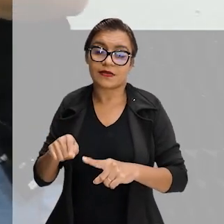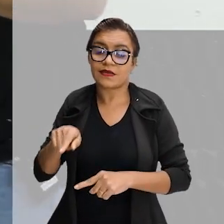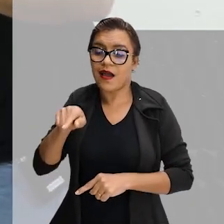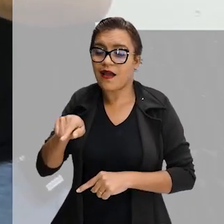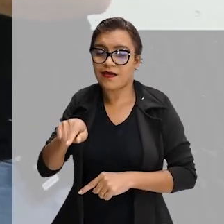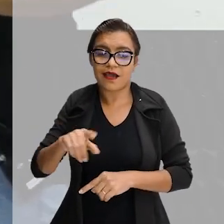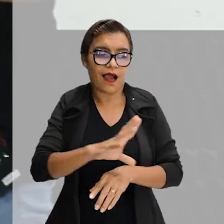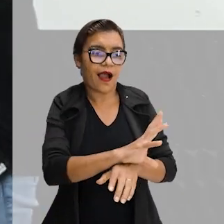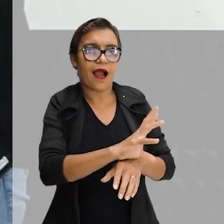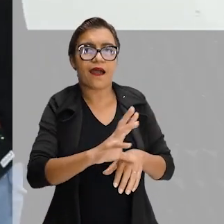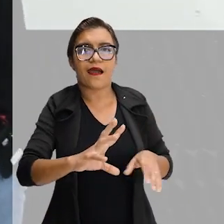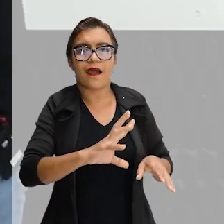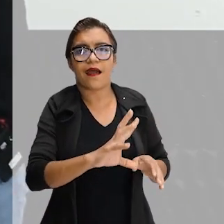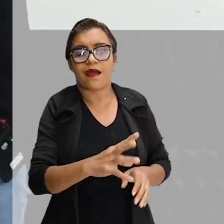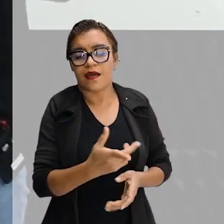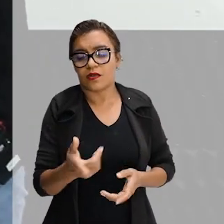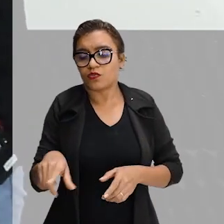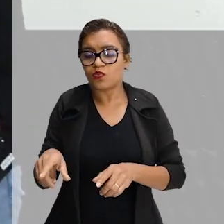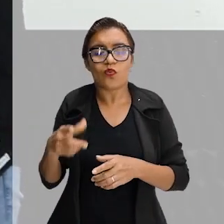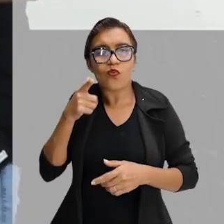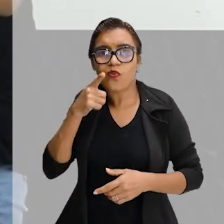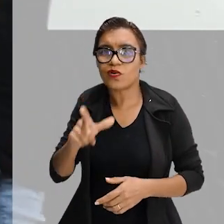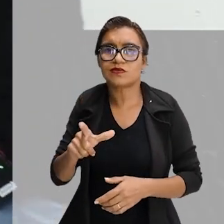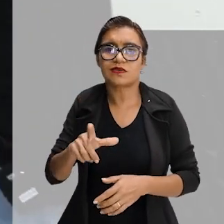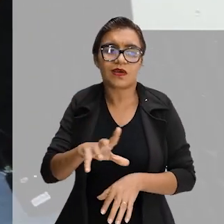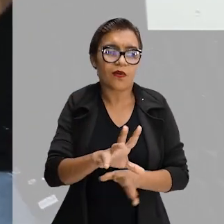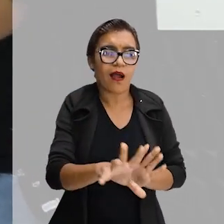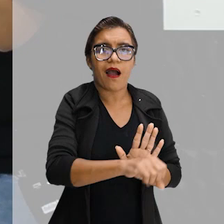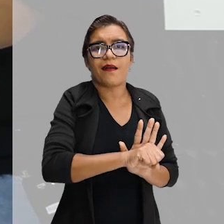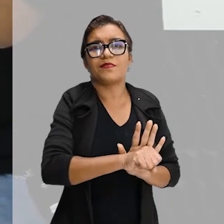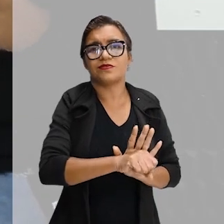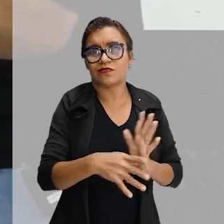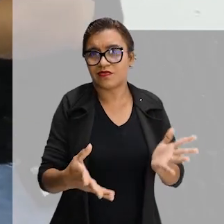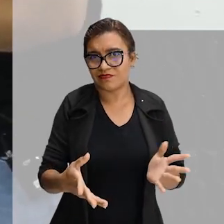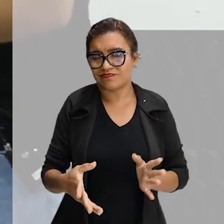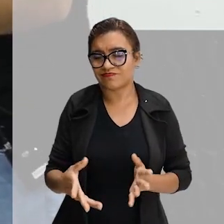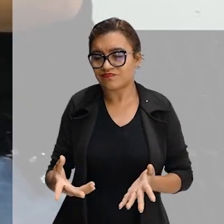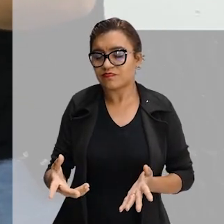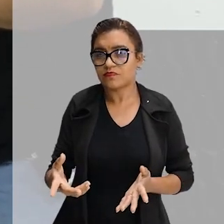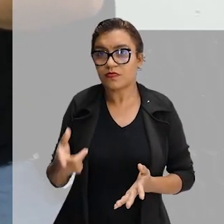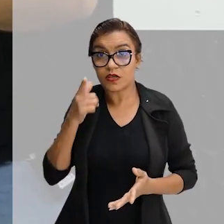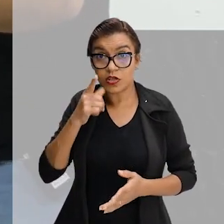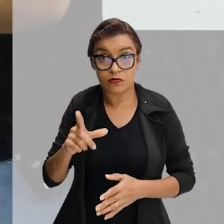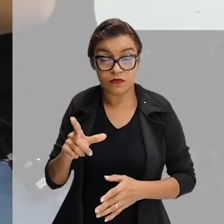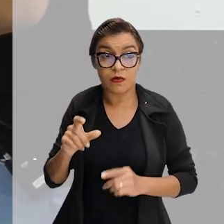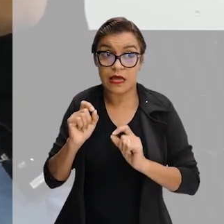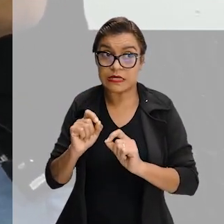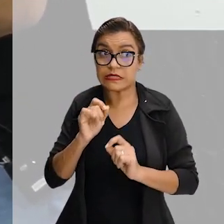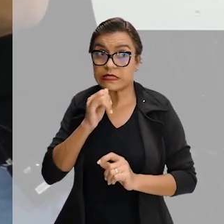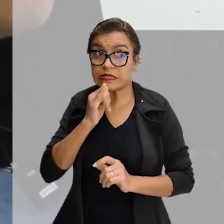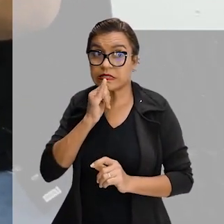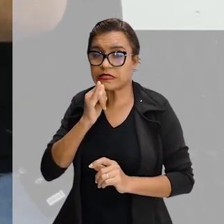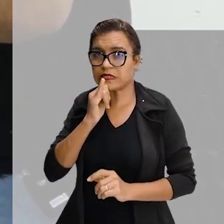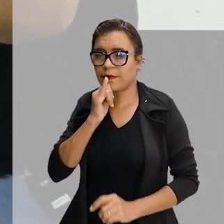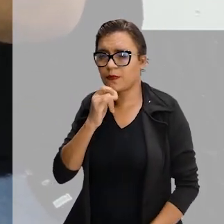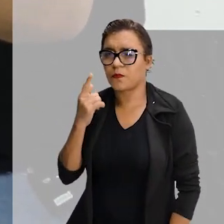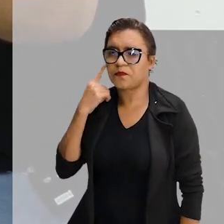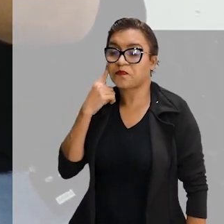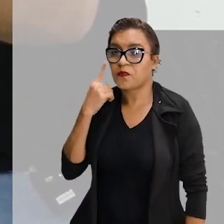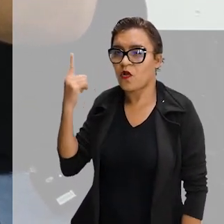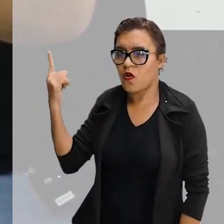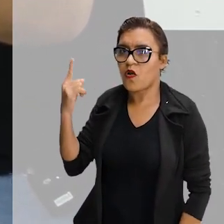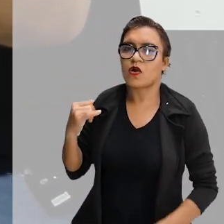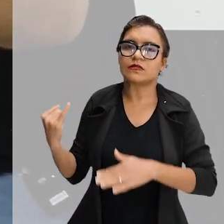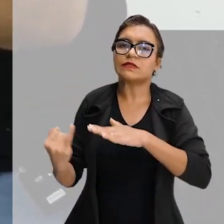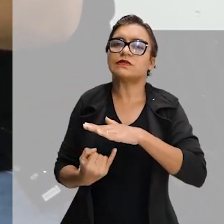campo. O processo foi rápido e desordenado. O resultado está aqui, gente, ó. Dentro dessa informalidade